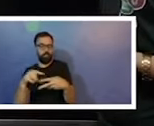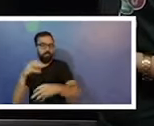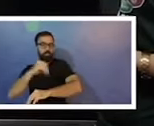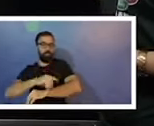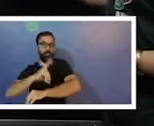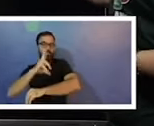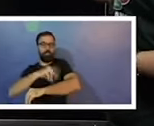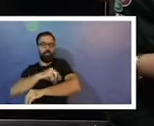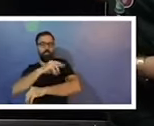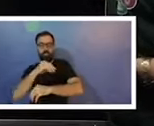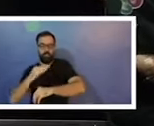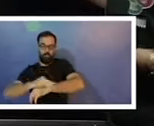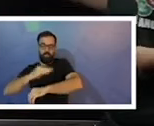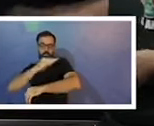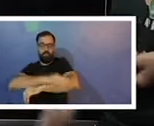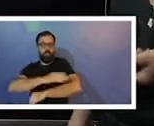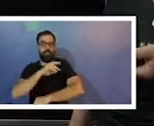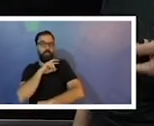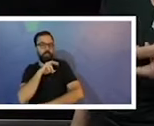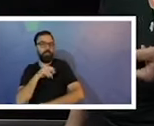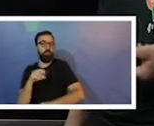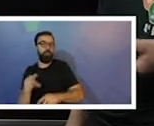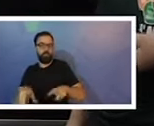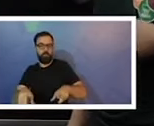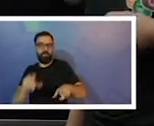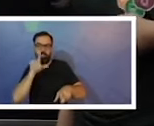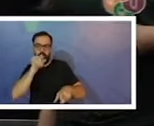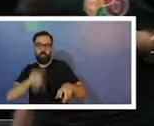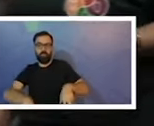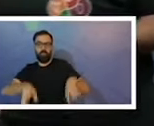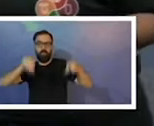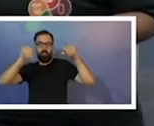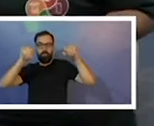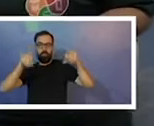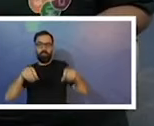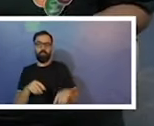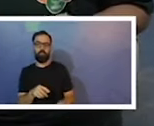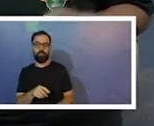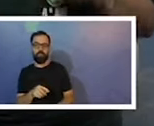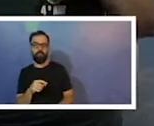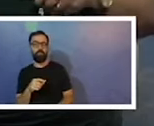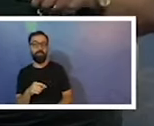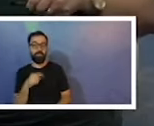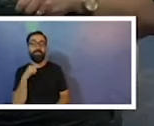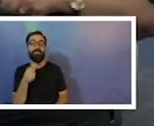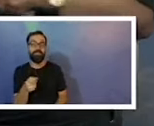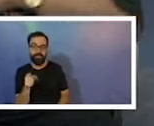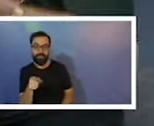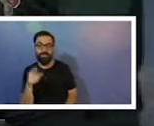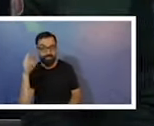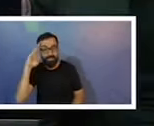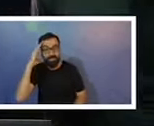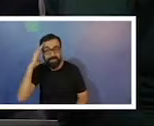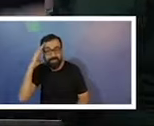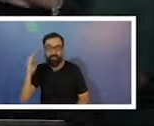gafanhoto, o sapo, a cobra e a águia. Dúvida, Tarik? Tá entendendo?